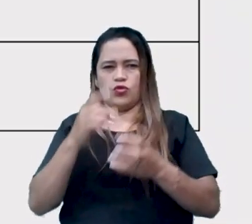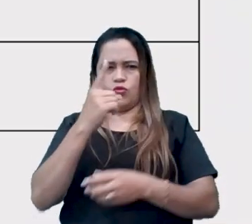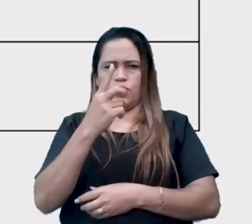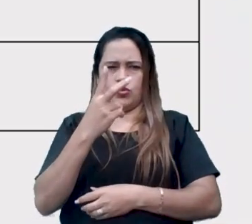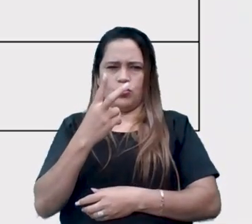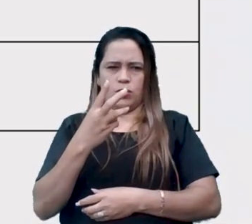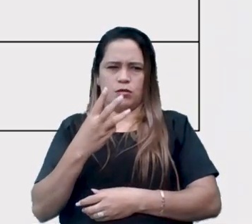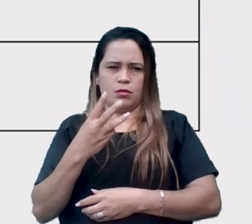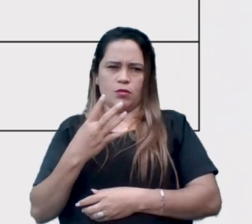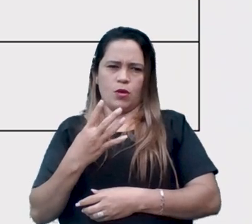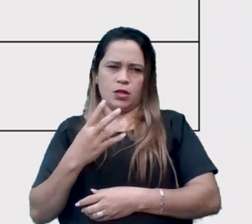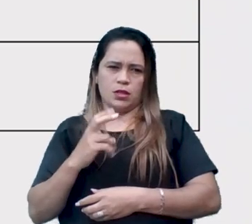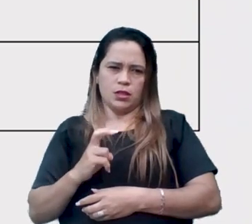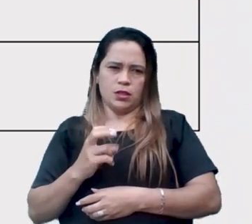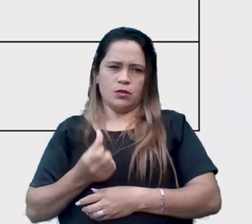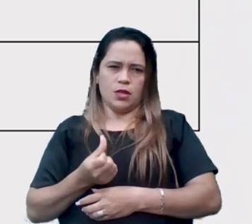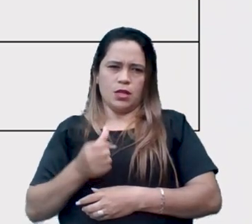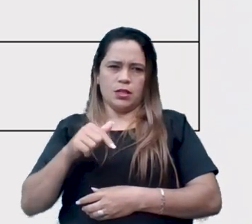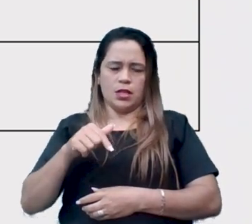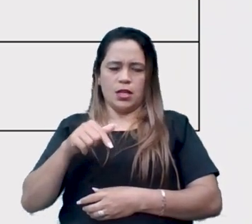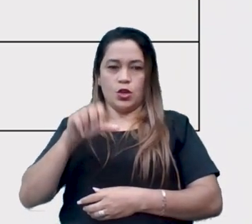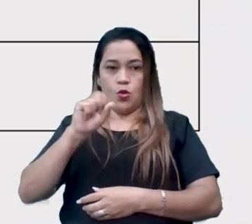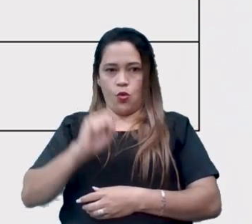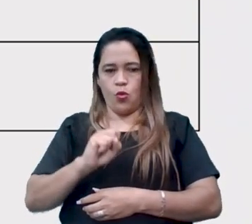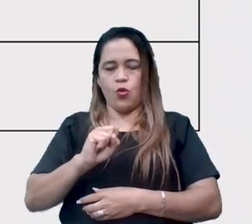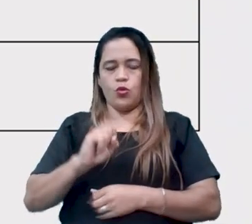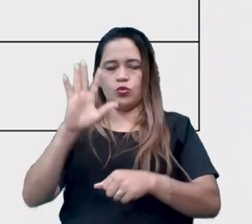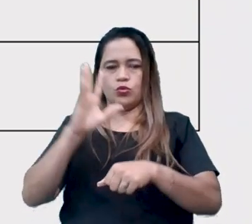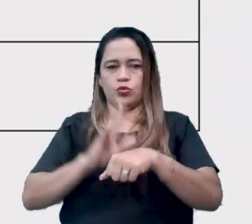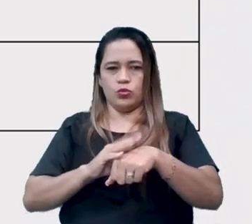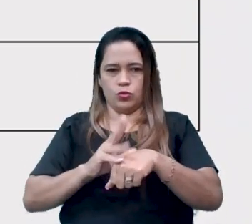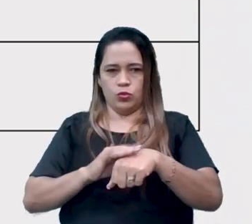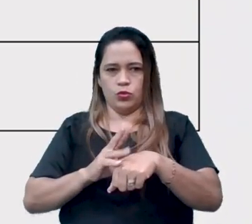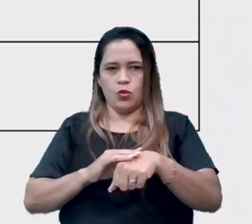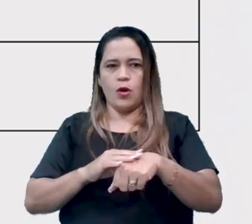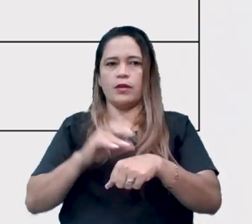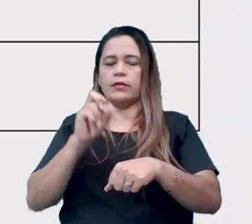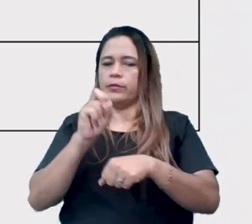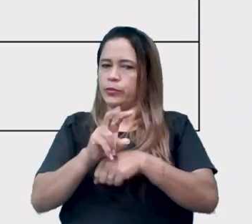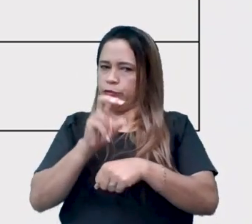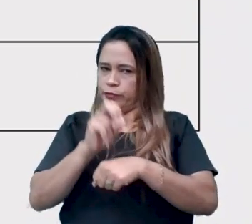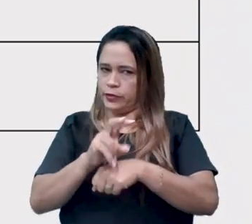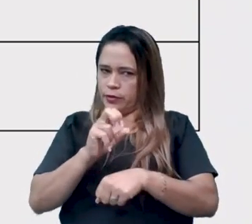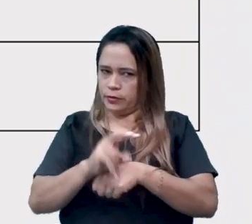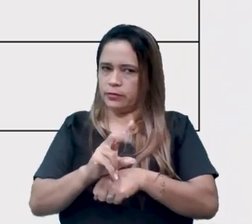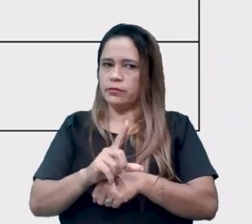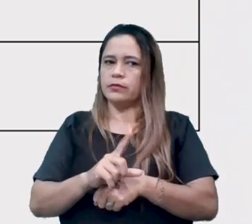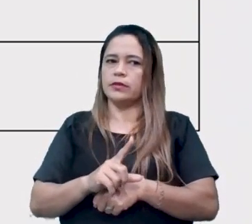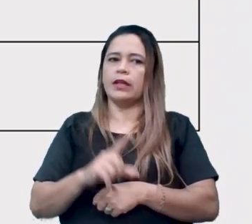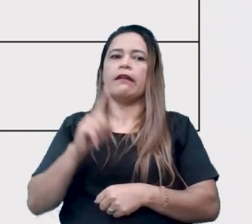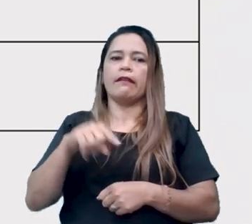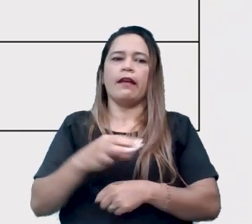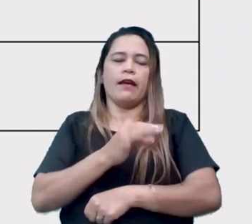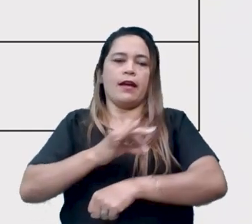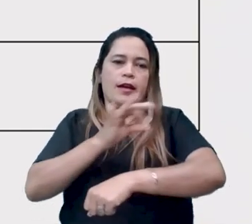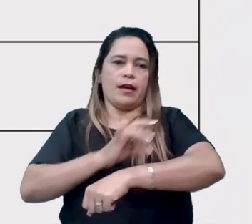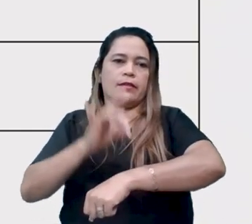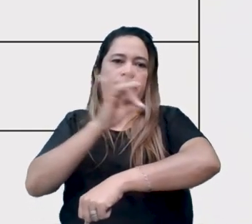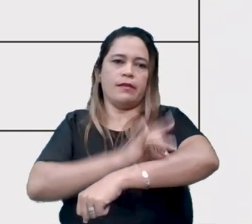2, 3, 4, 5, 6, 7, 8 doenças causadas por vírus, sendo elas a dengue,